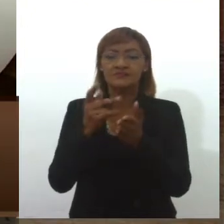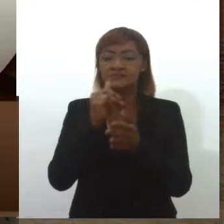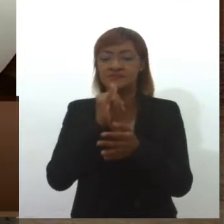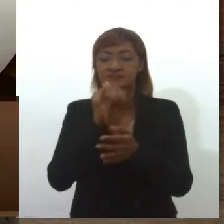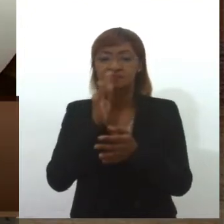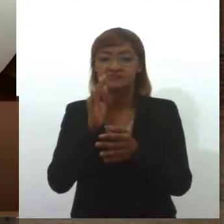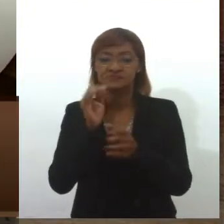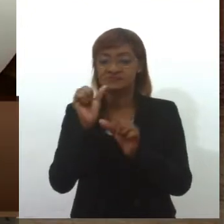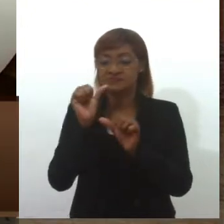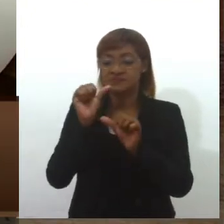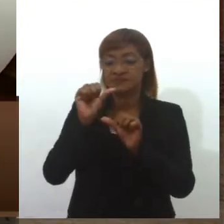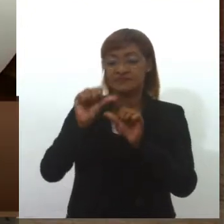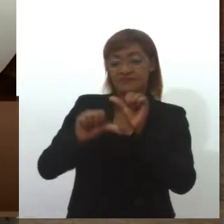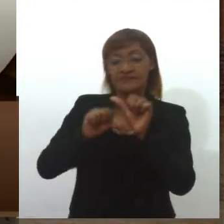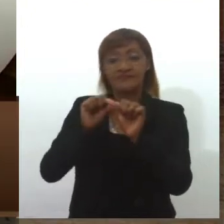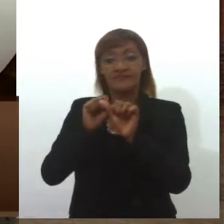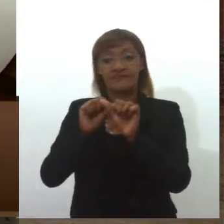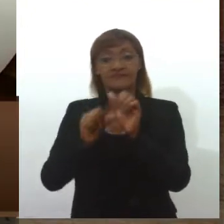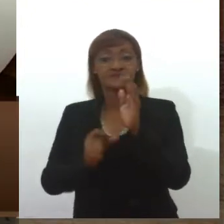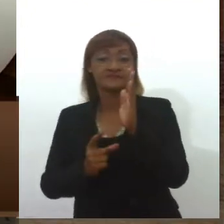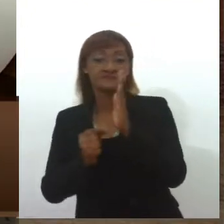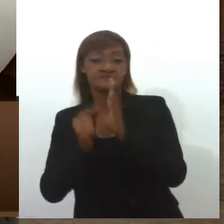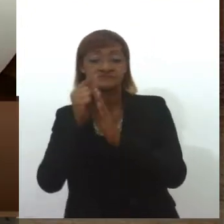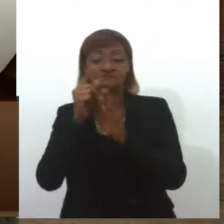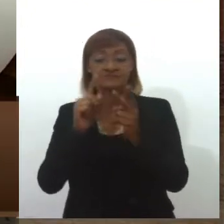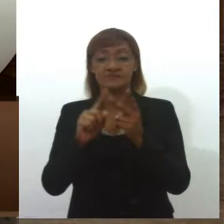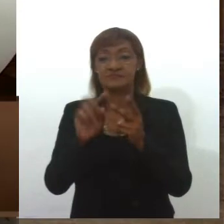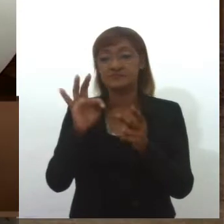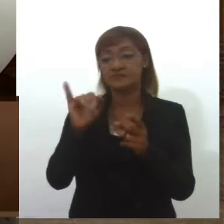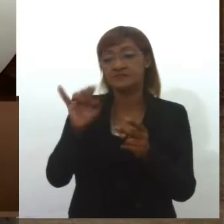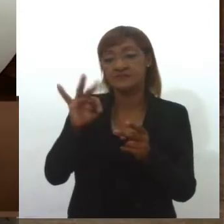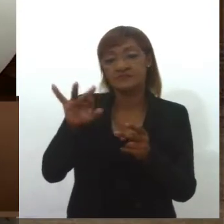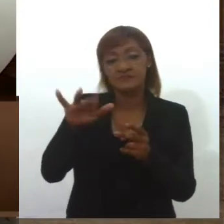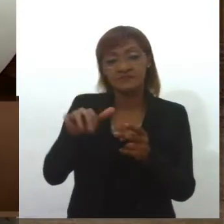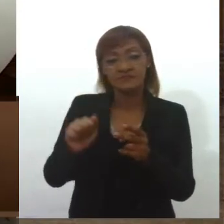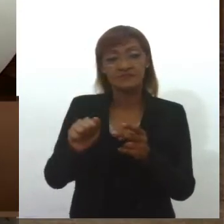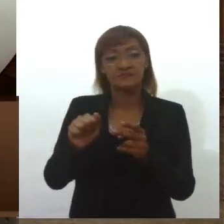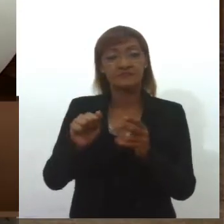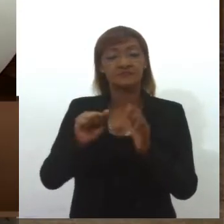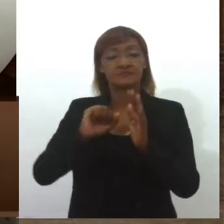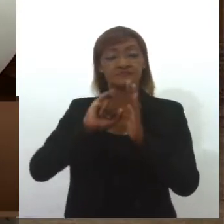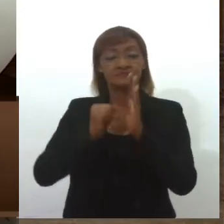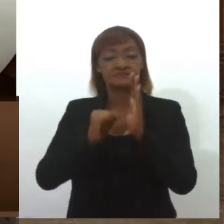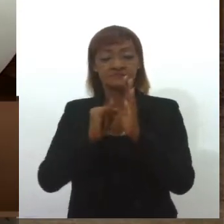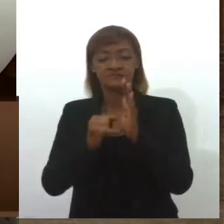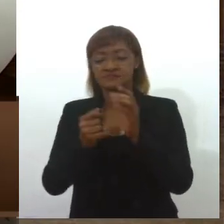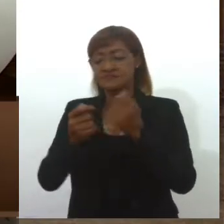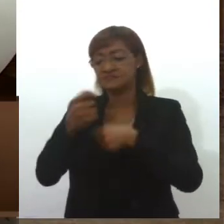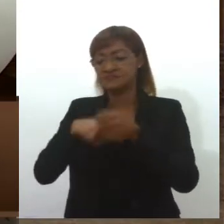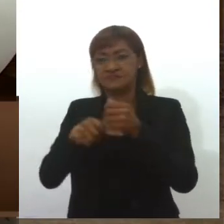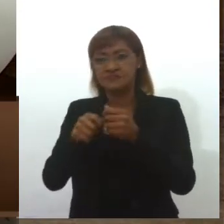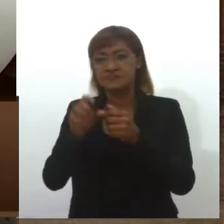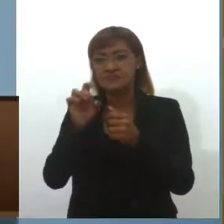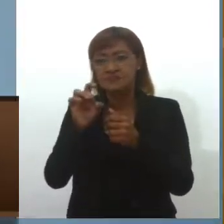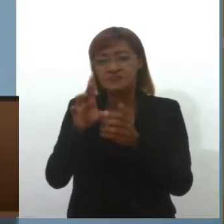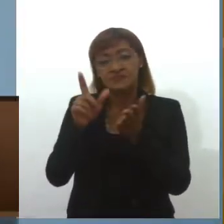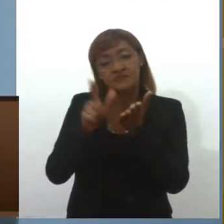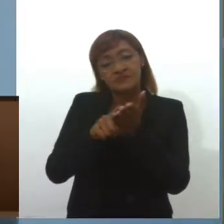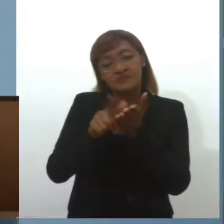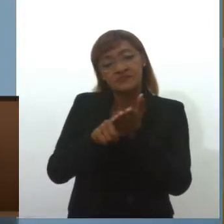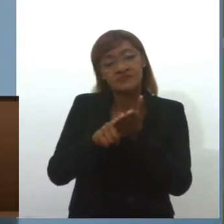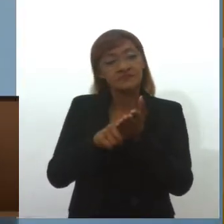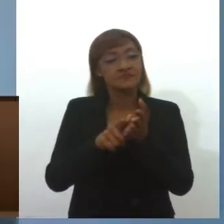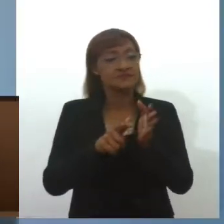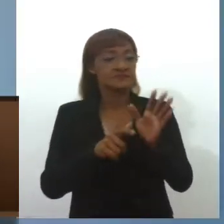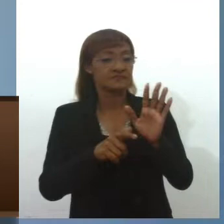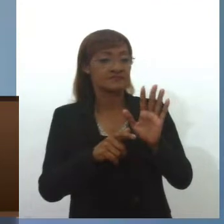exemplo, tributária, administrativa, que não saem do papel? Com certeza. E, além